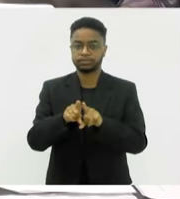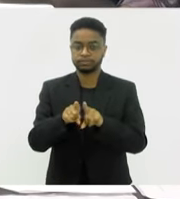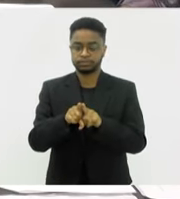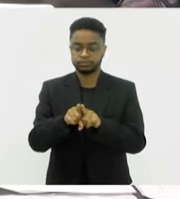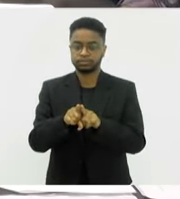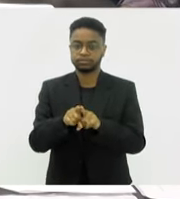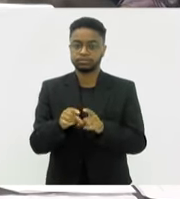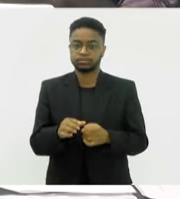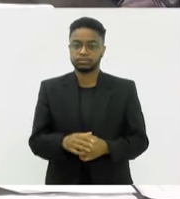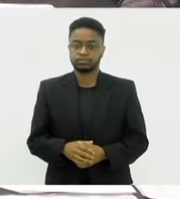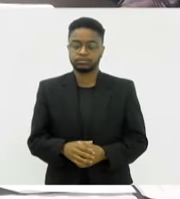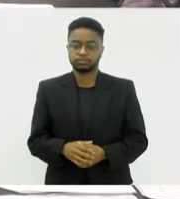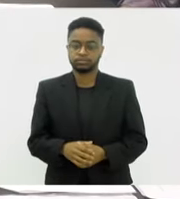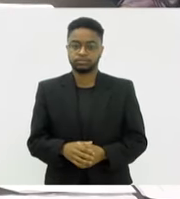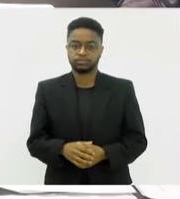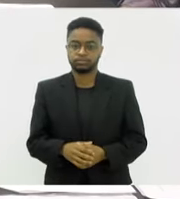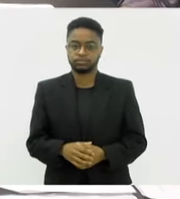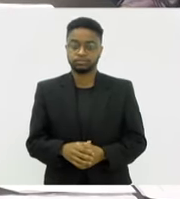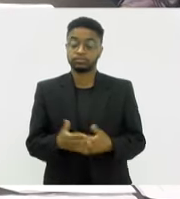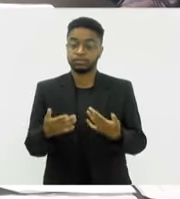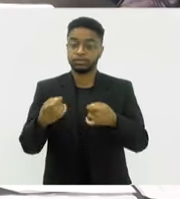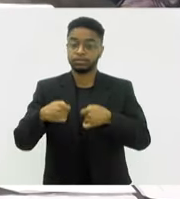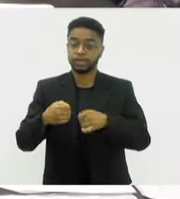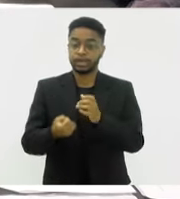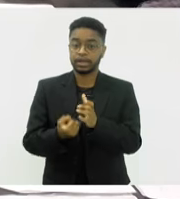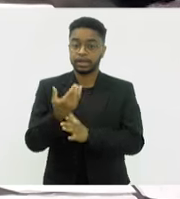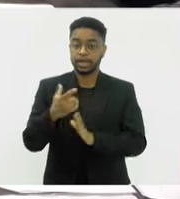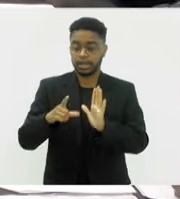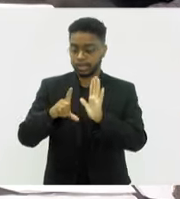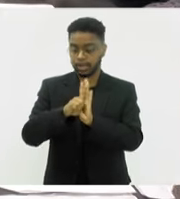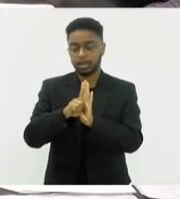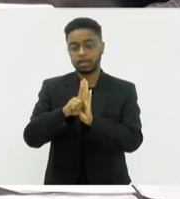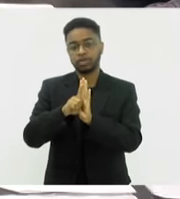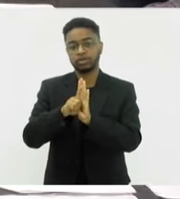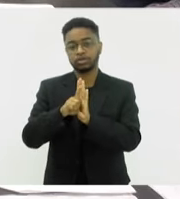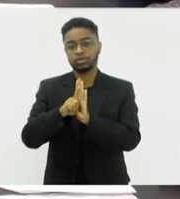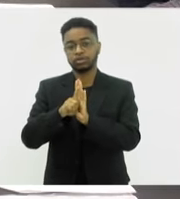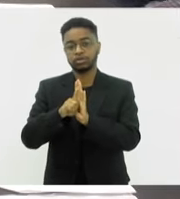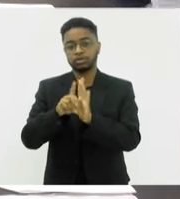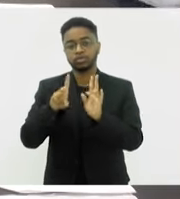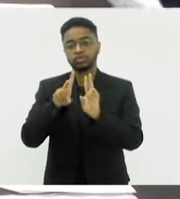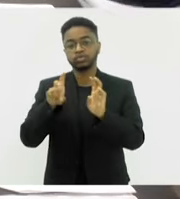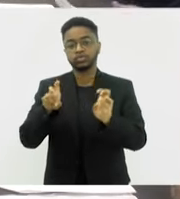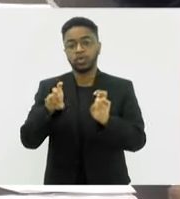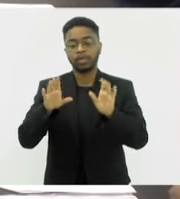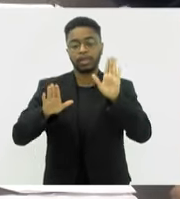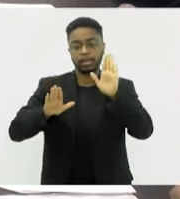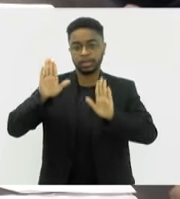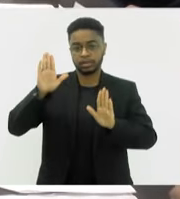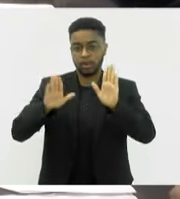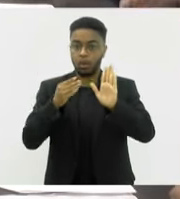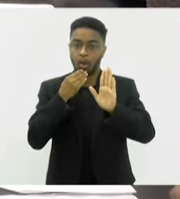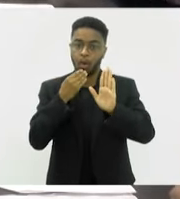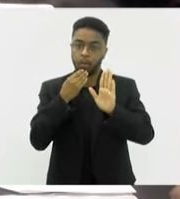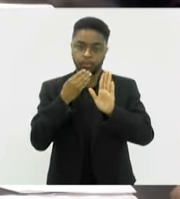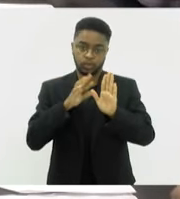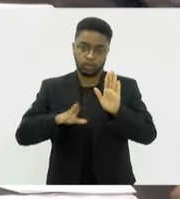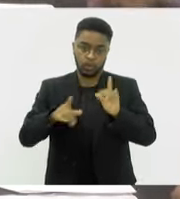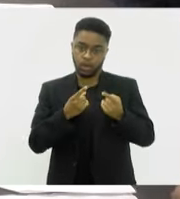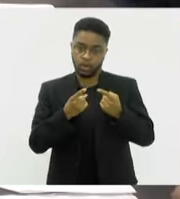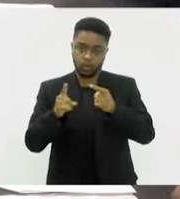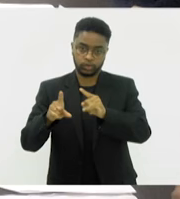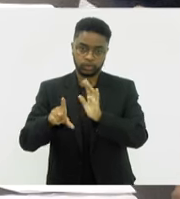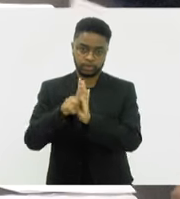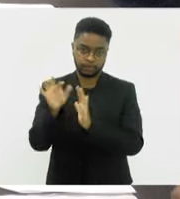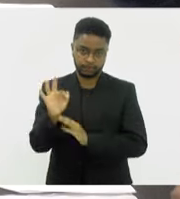A questão aqui é criar leis específicas sobre o processo licitatório que, obviamente, não contrariem a legislação